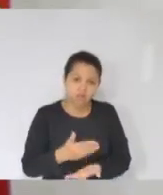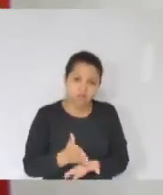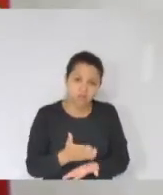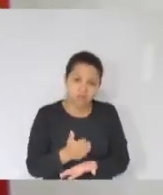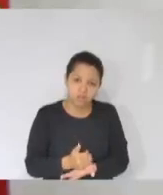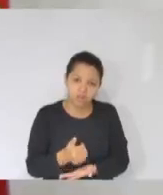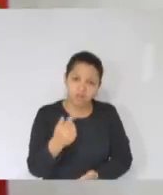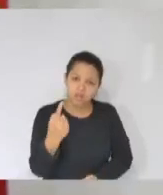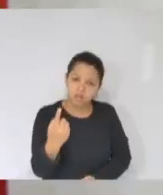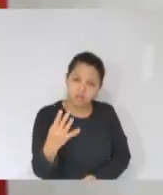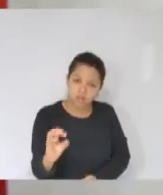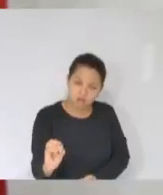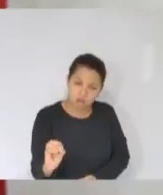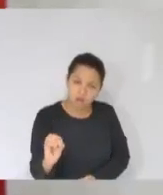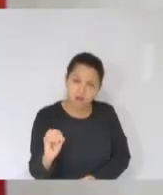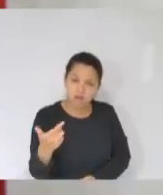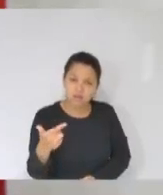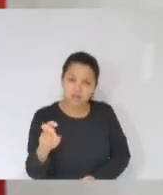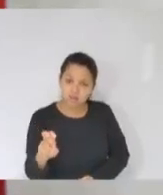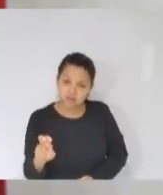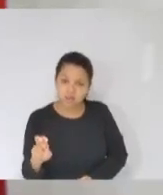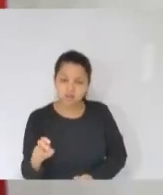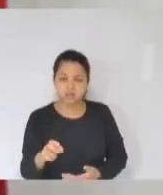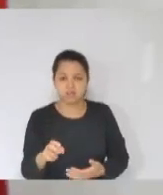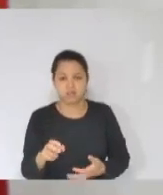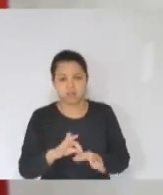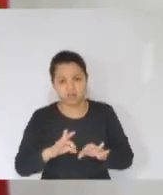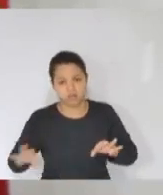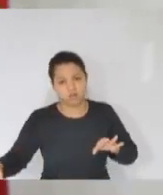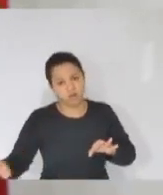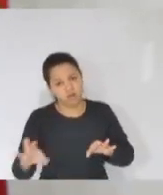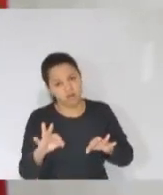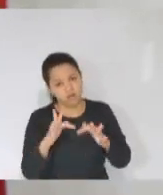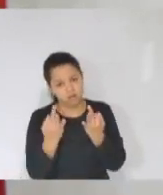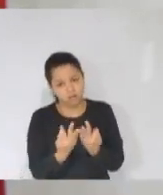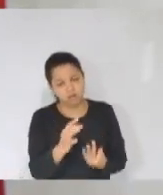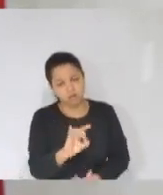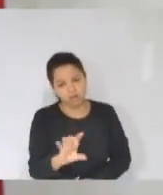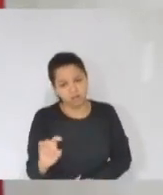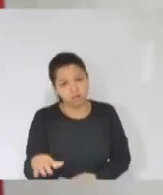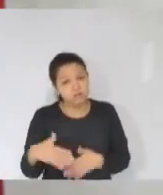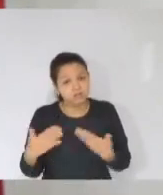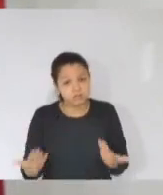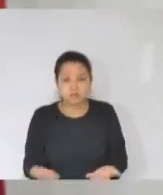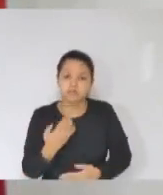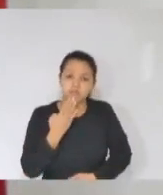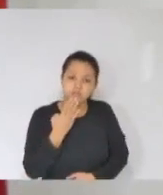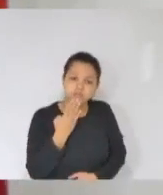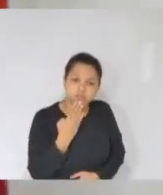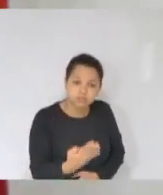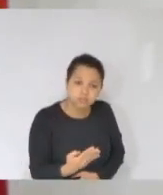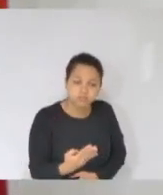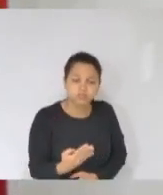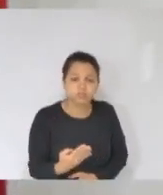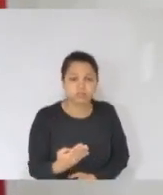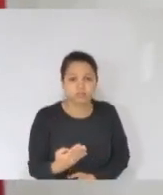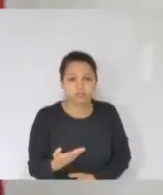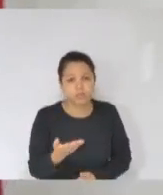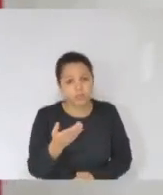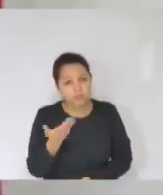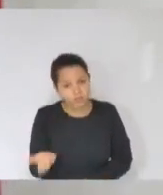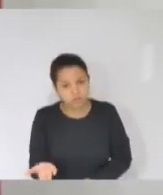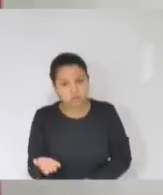hectares por família. Então, assim, eu deixo assim, o apelo, Milton, Gere, e os outros deputados, deputado Júlio,